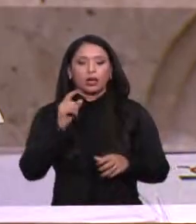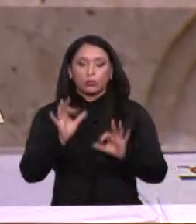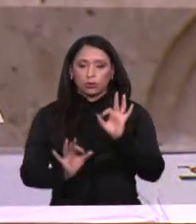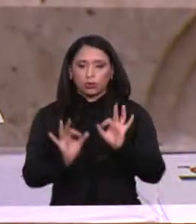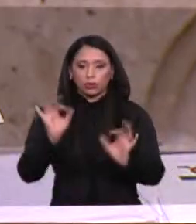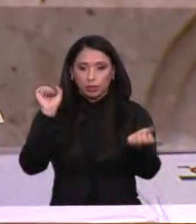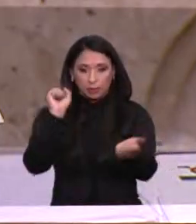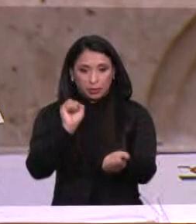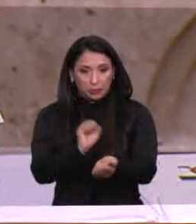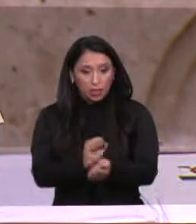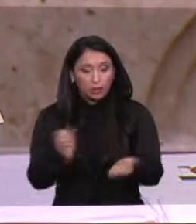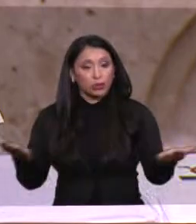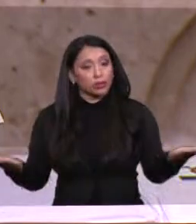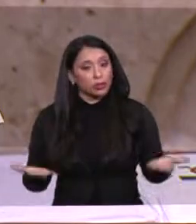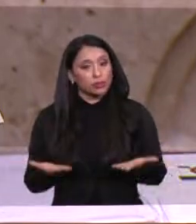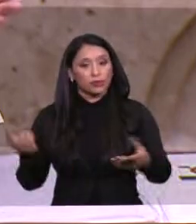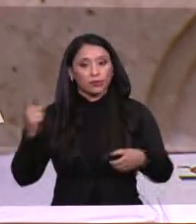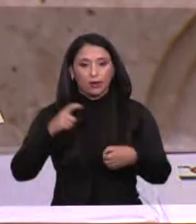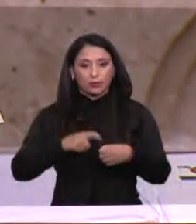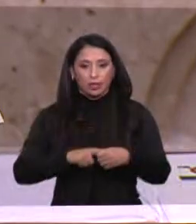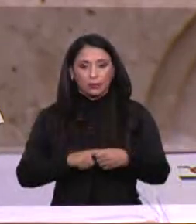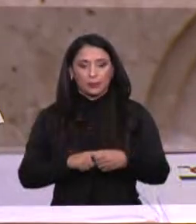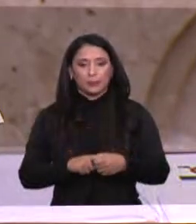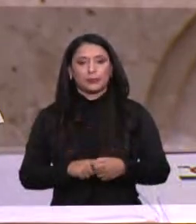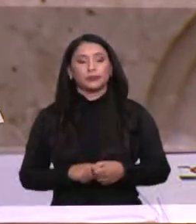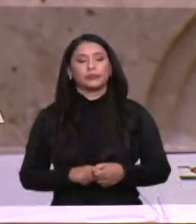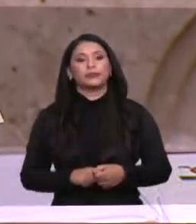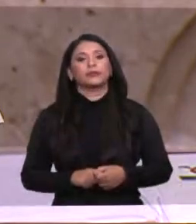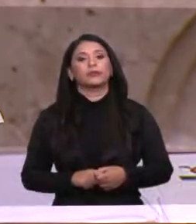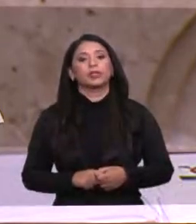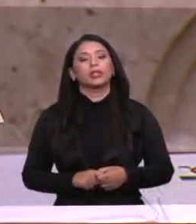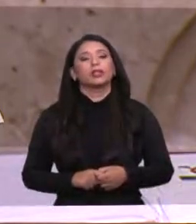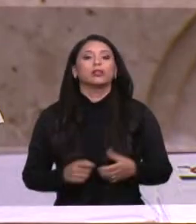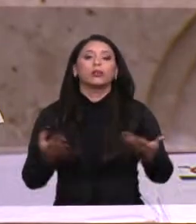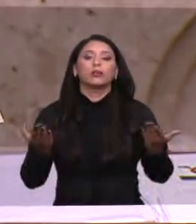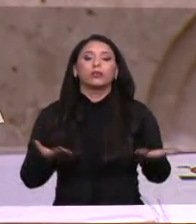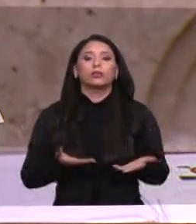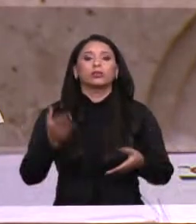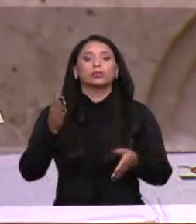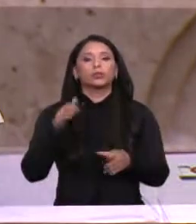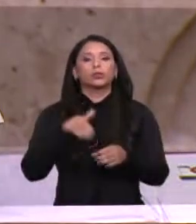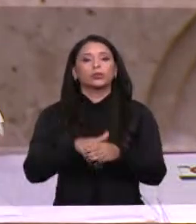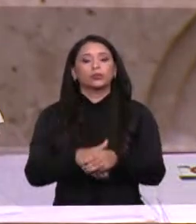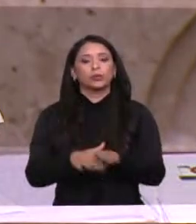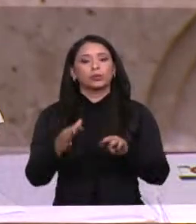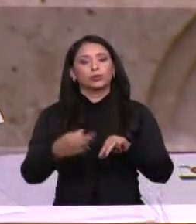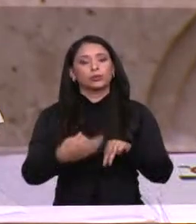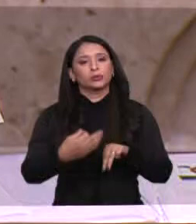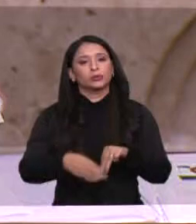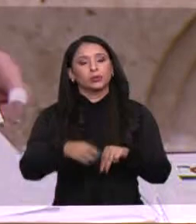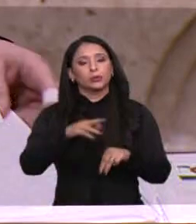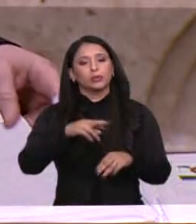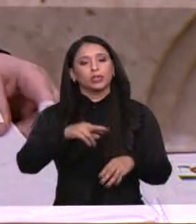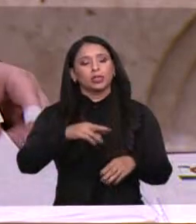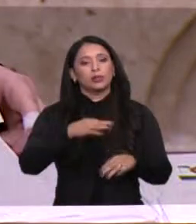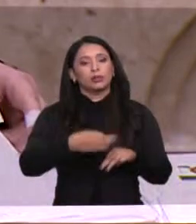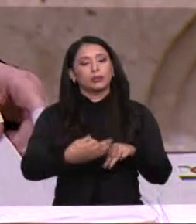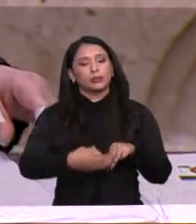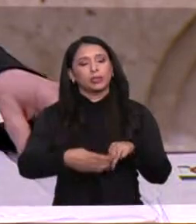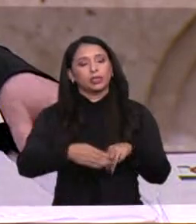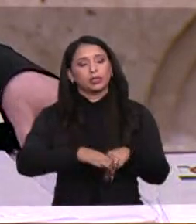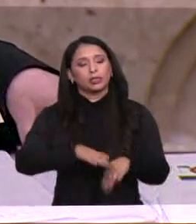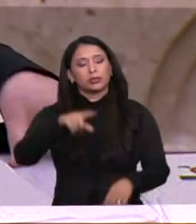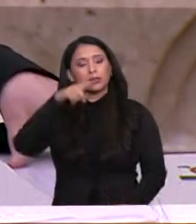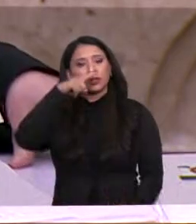o julgamento e hoje recomeçamos com a continuidade do voto do eminente Ministro Luiz Edson